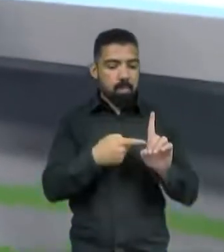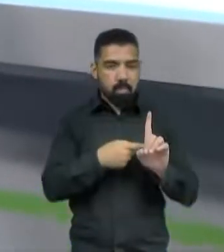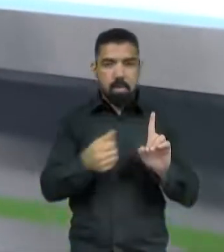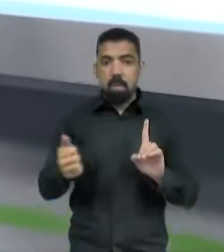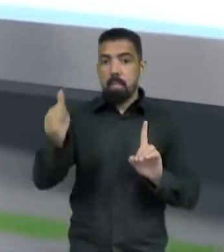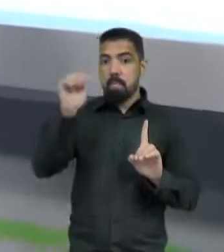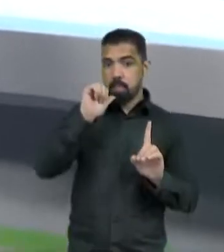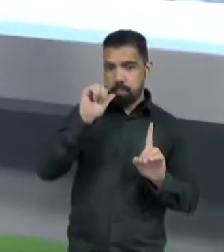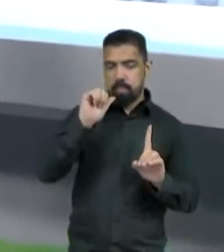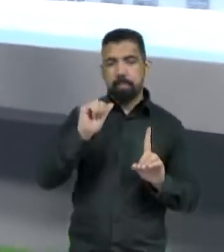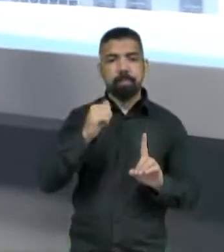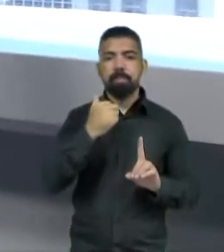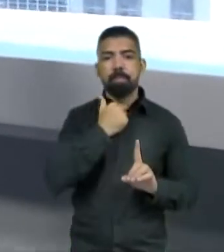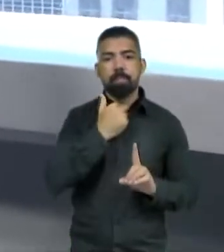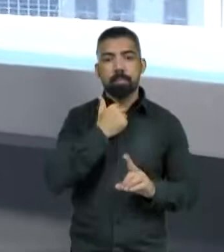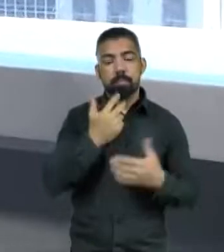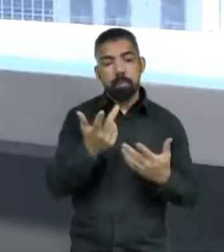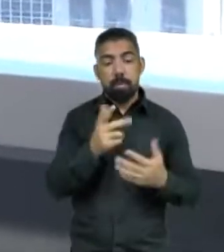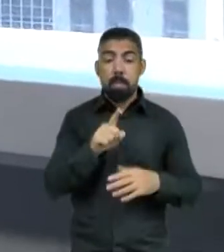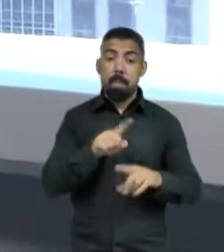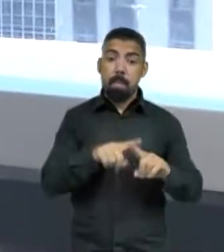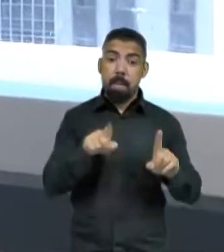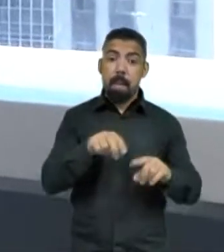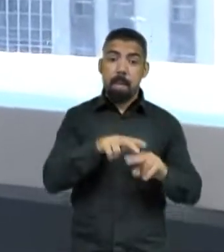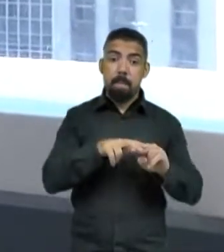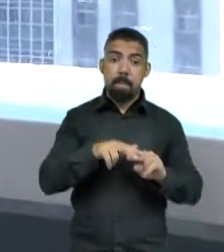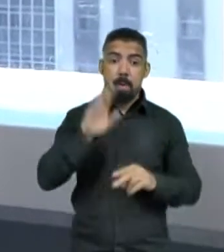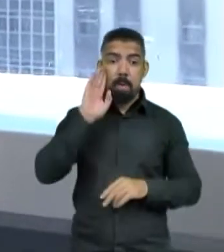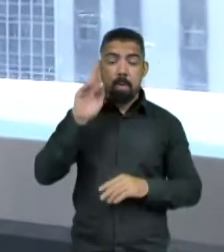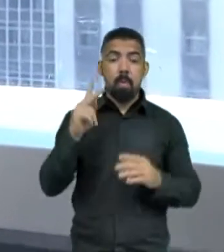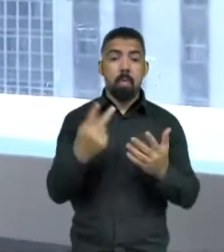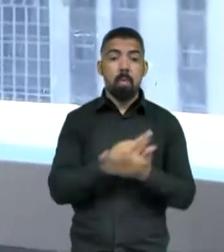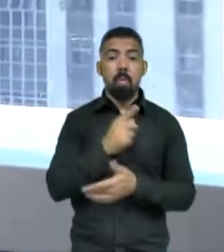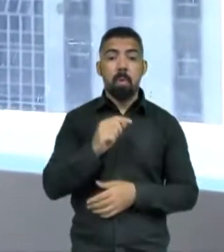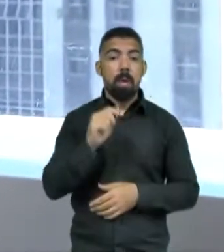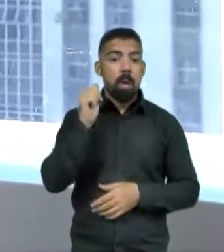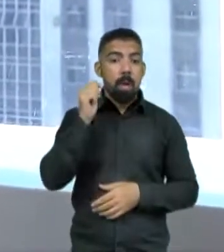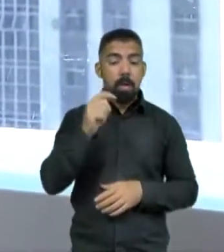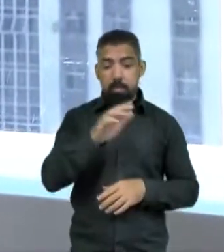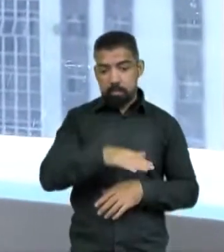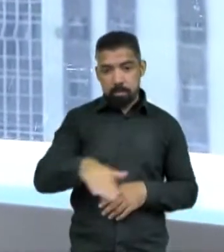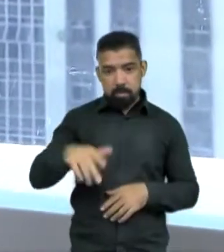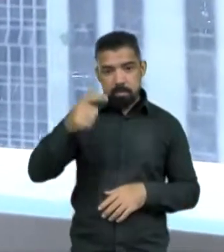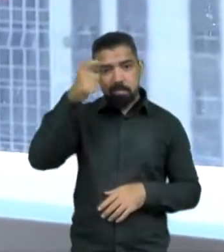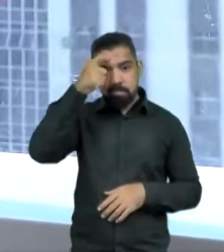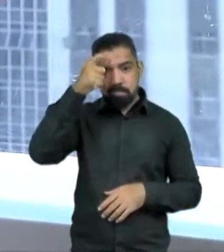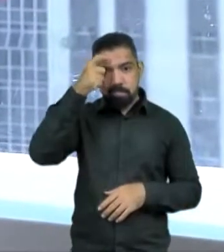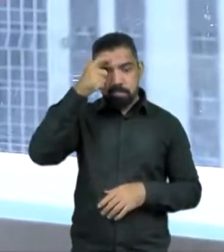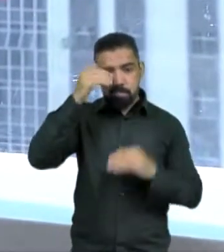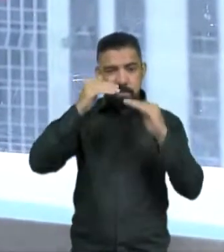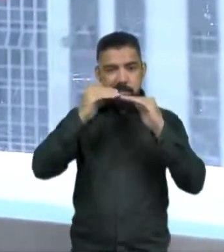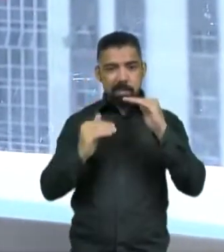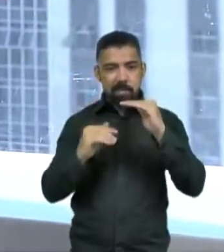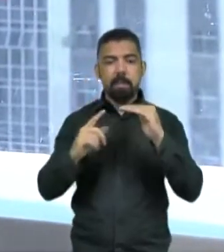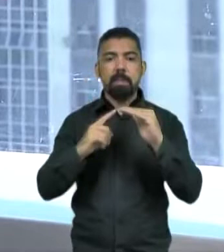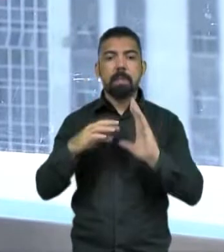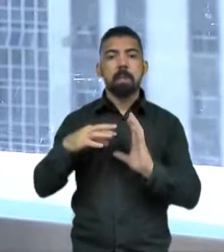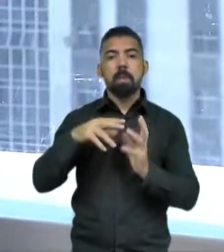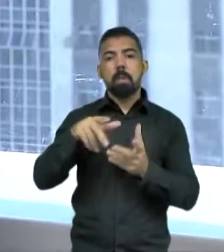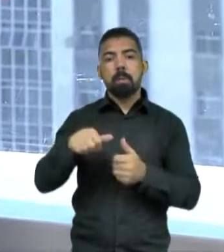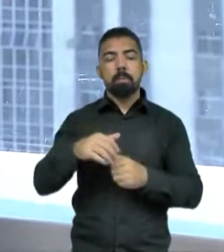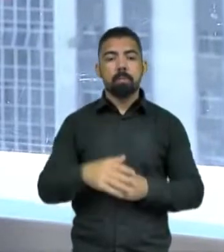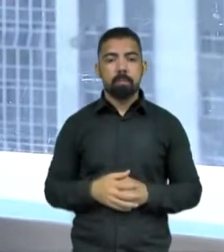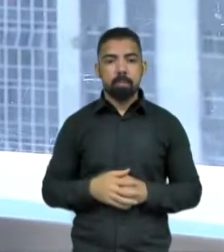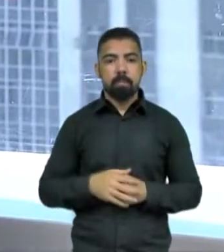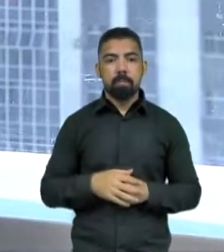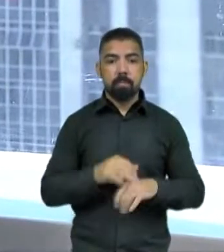é a principal causa de retardo mental das crianças no mundo inteiro. Para ampliar o acesso às informações